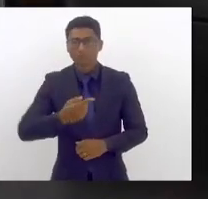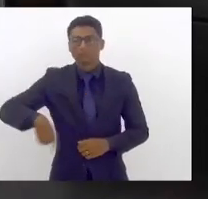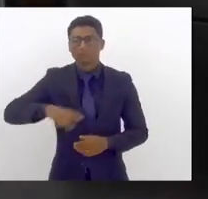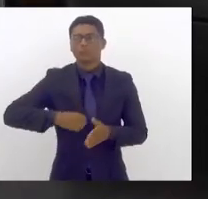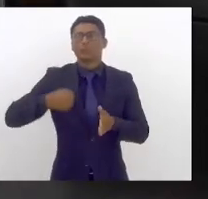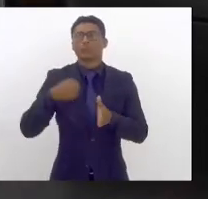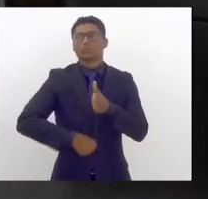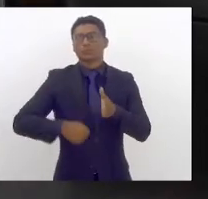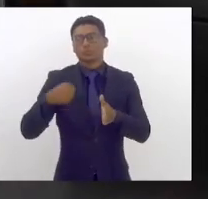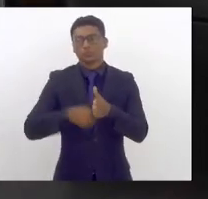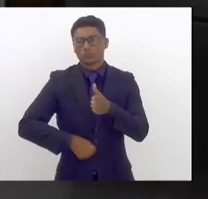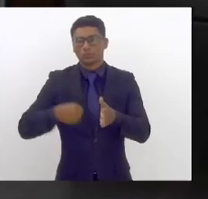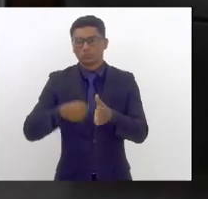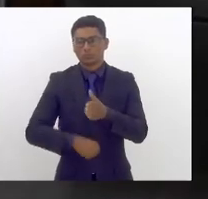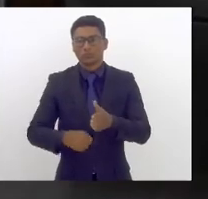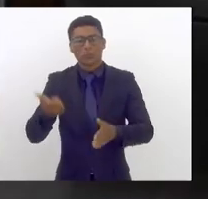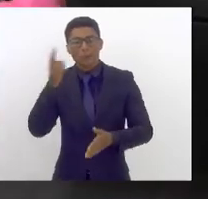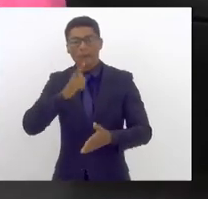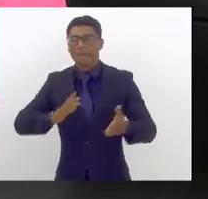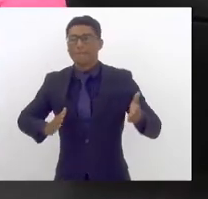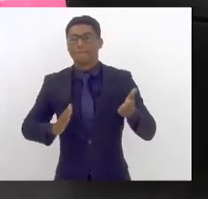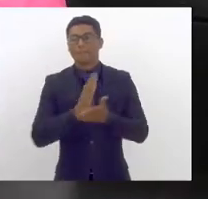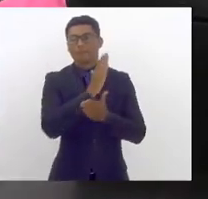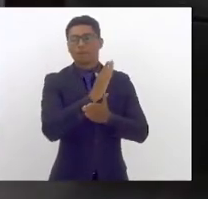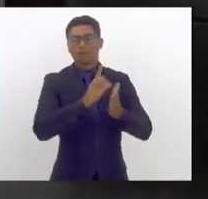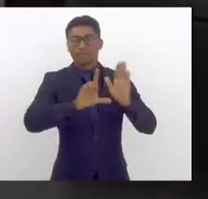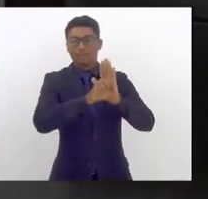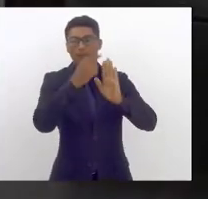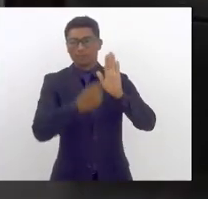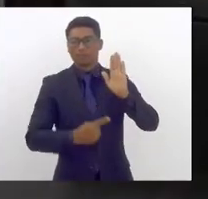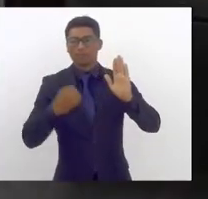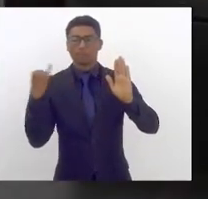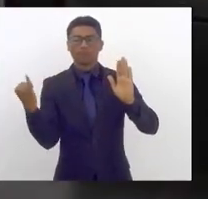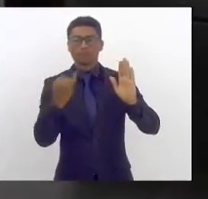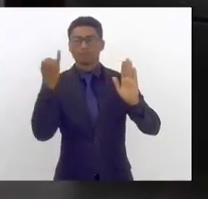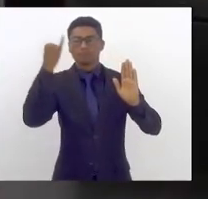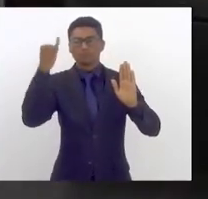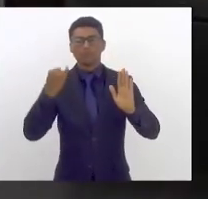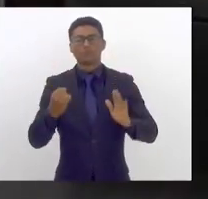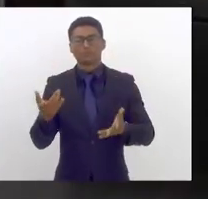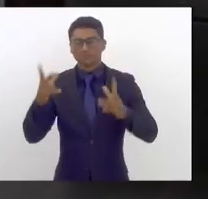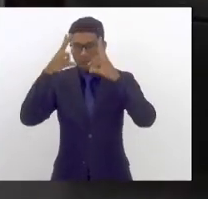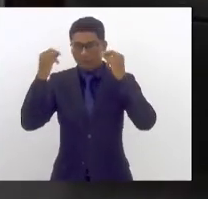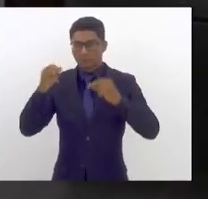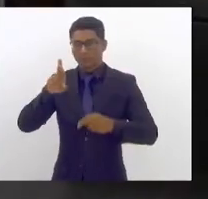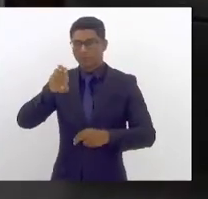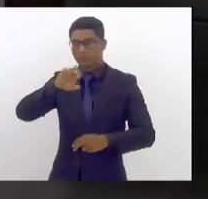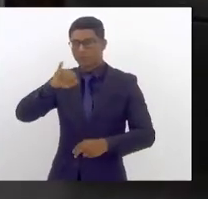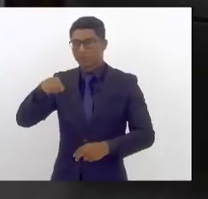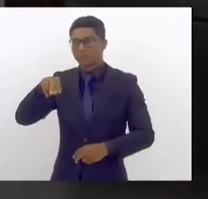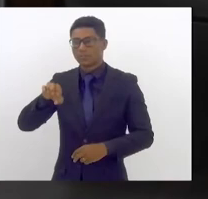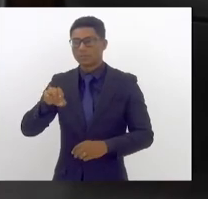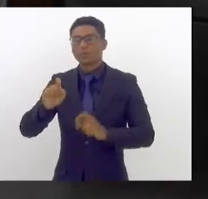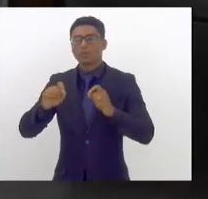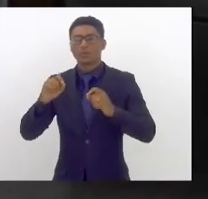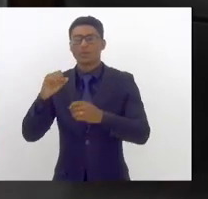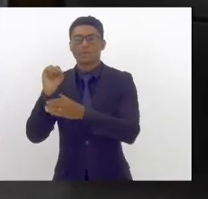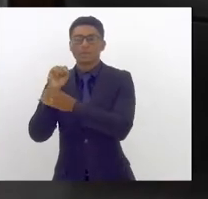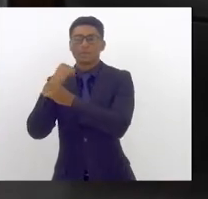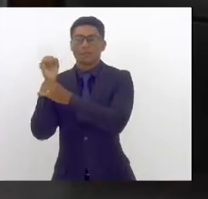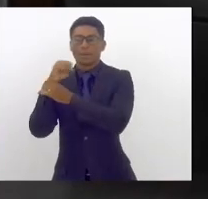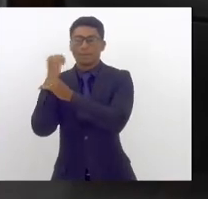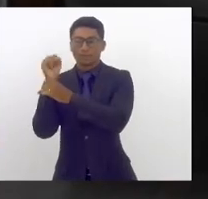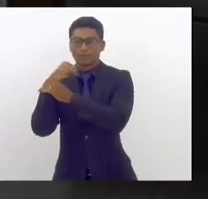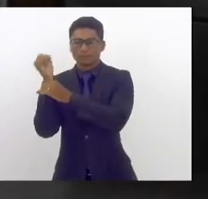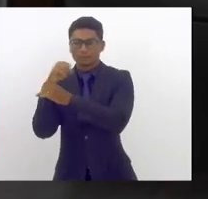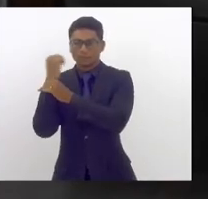muito e aprovamos legislações importantes trazidas aqui pela deputada enfermeira Rejane que foi da fisioterapia que possibilita